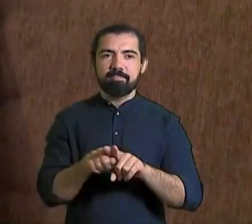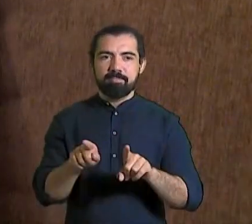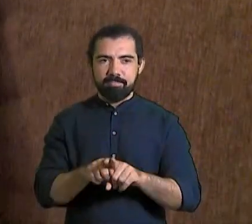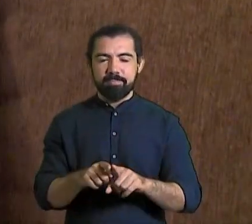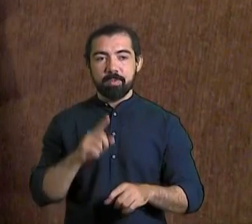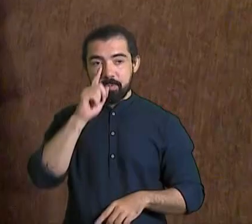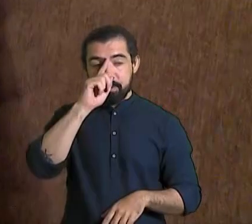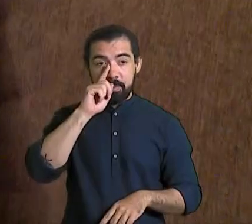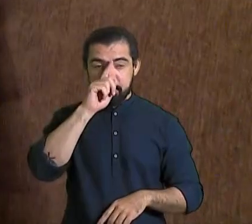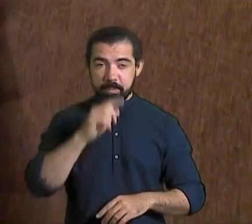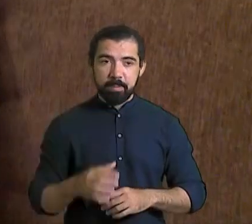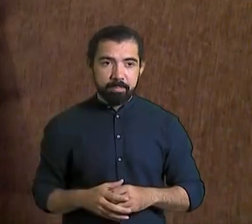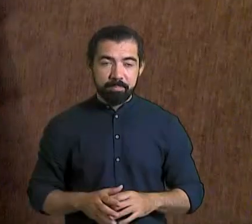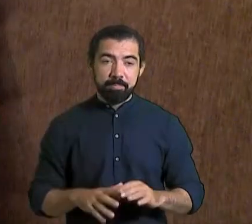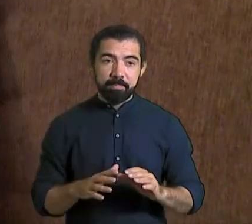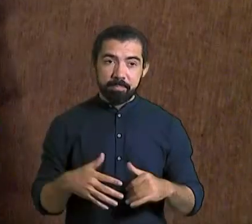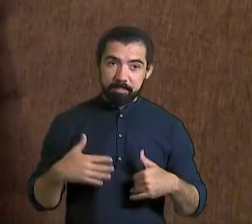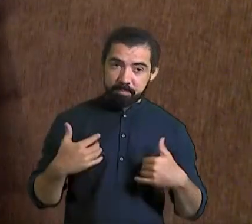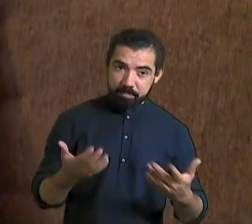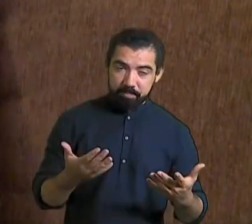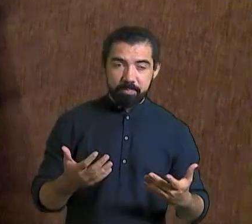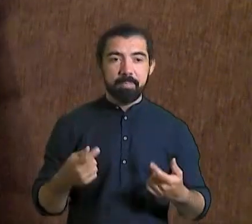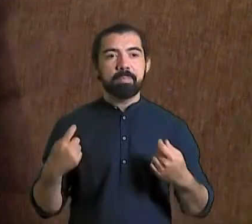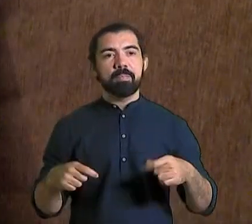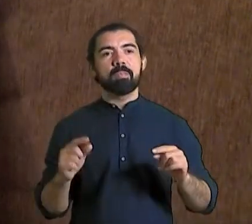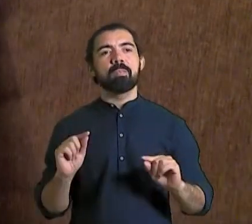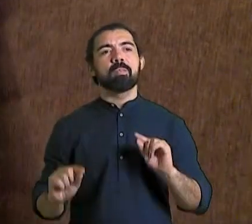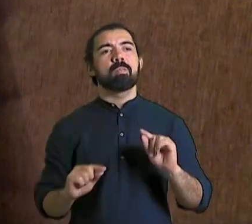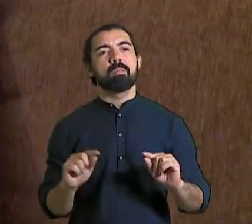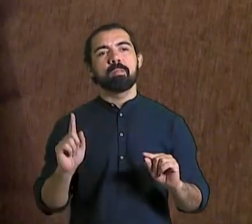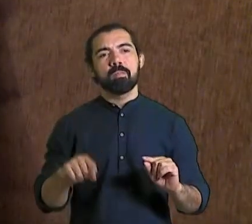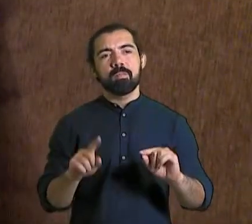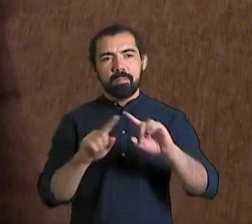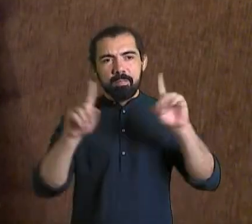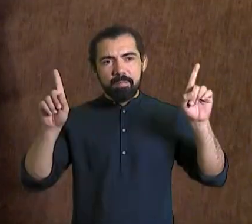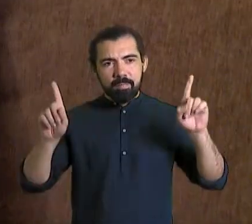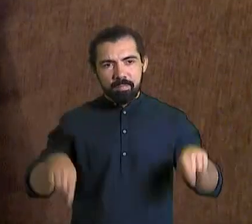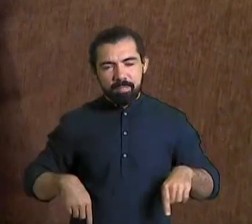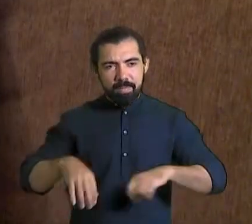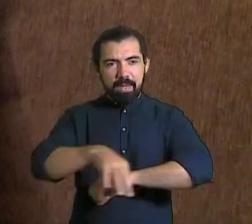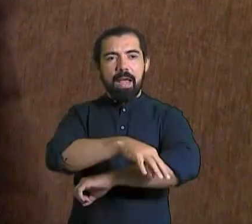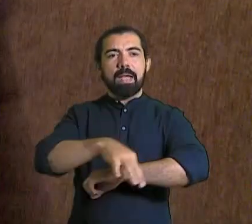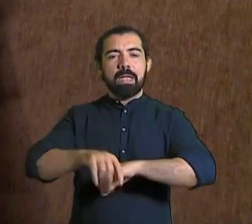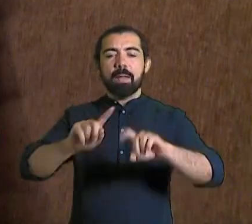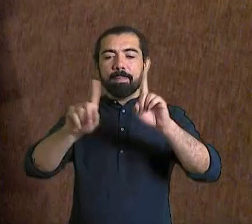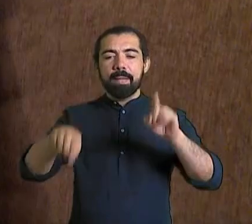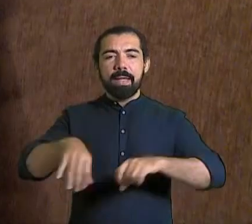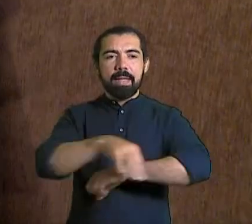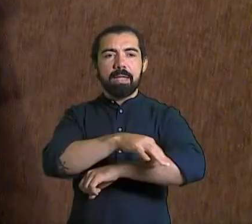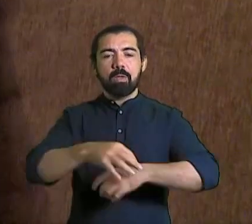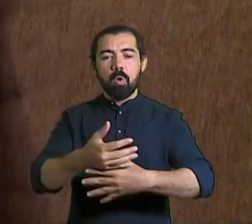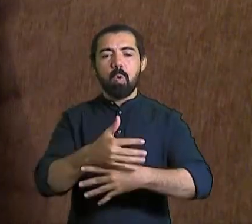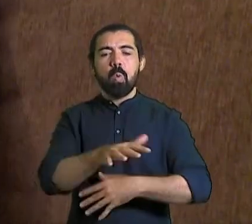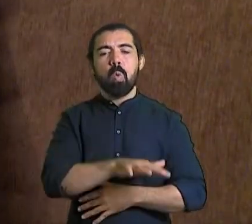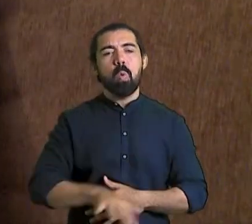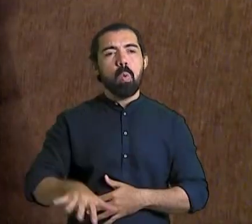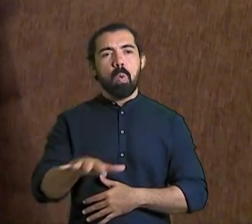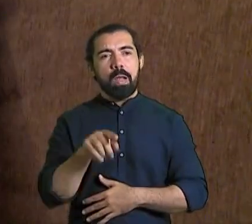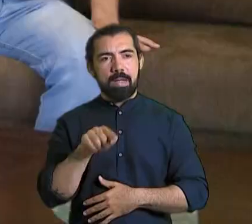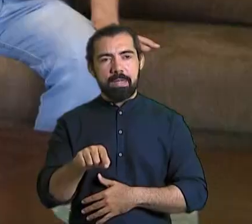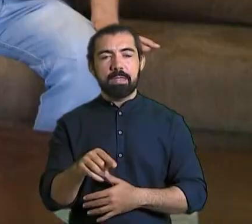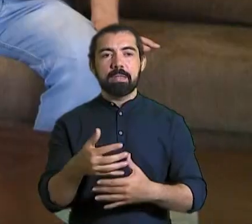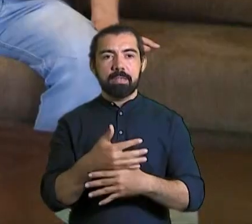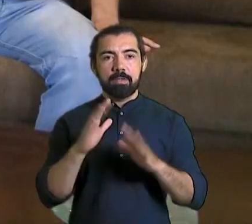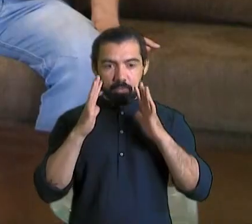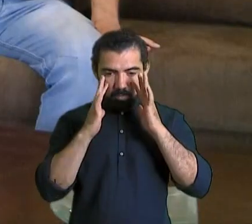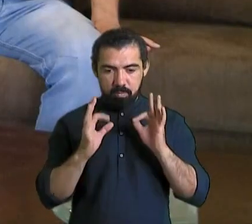caminhada em risco. Então, o que precisava era de um plano de arquitetura da cidade,